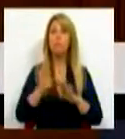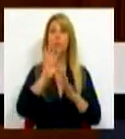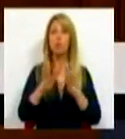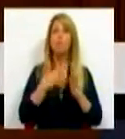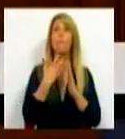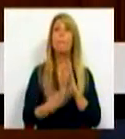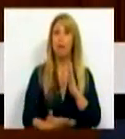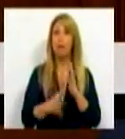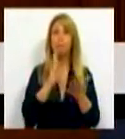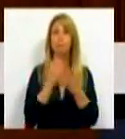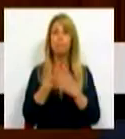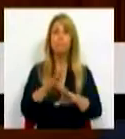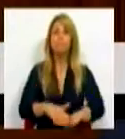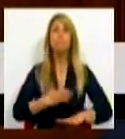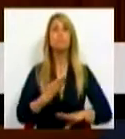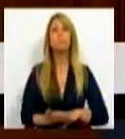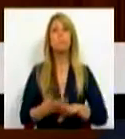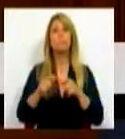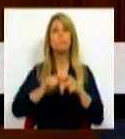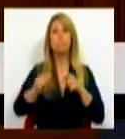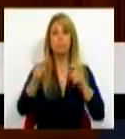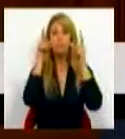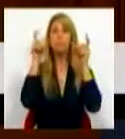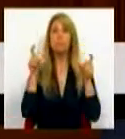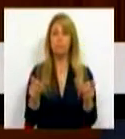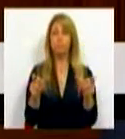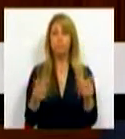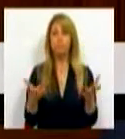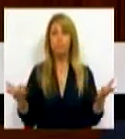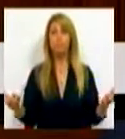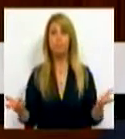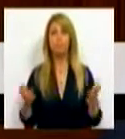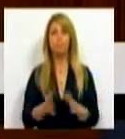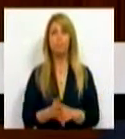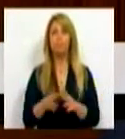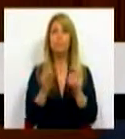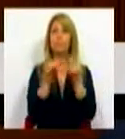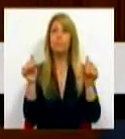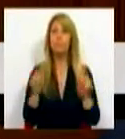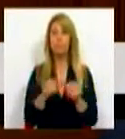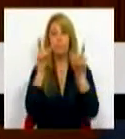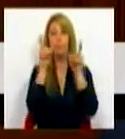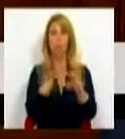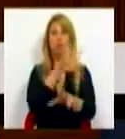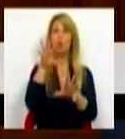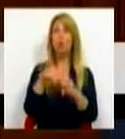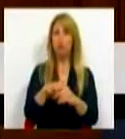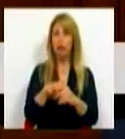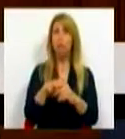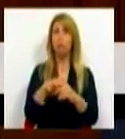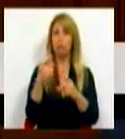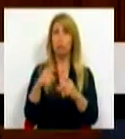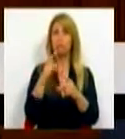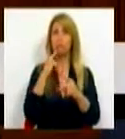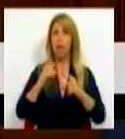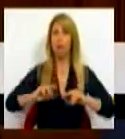para reforçar essas linhas de controle. Portanto, o sistema de controle interno é evolutivo.